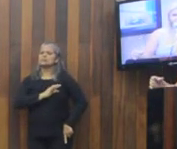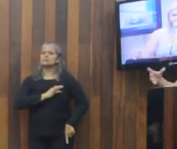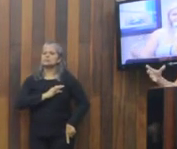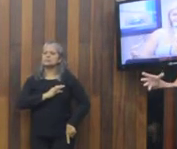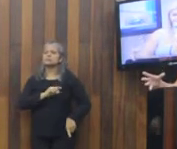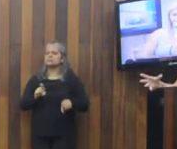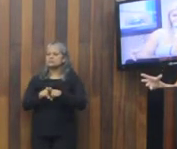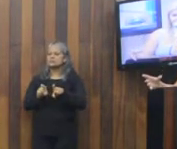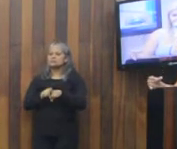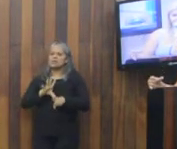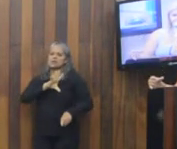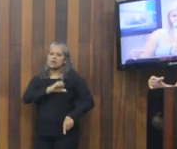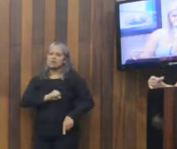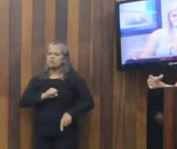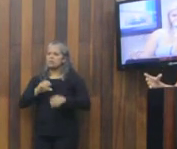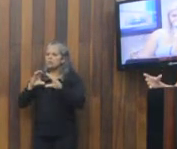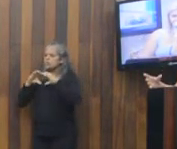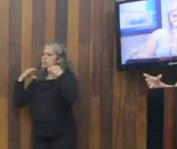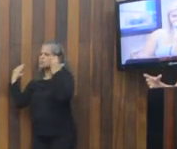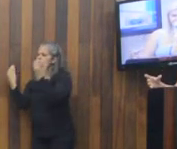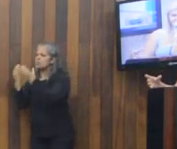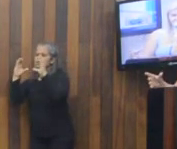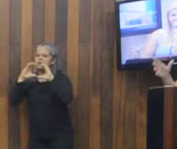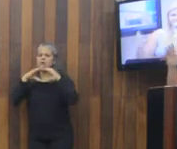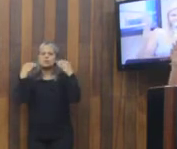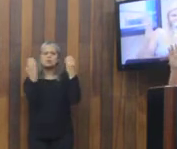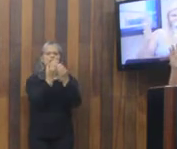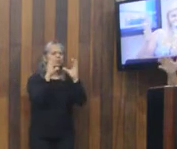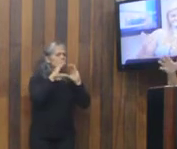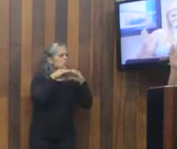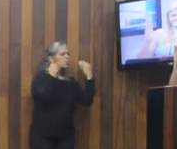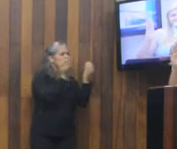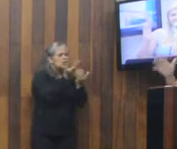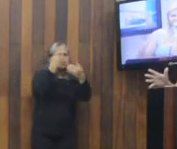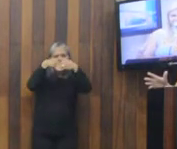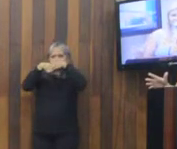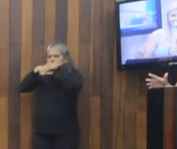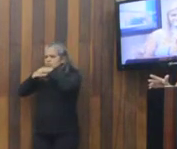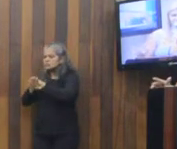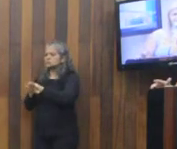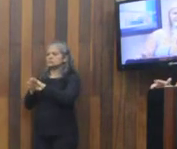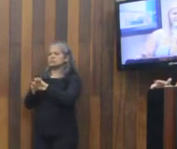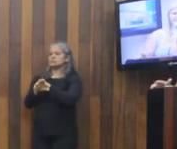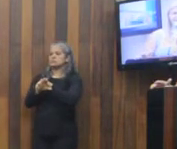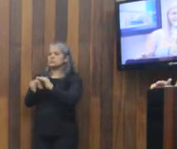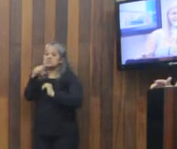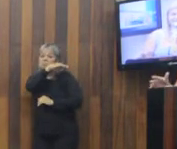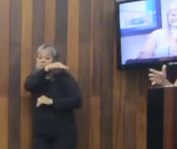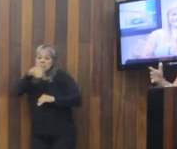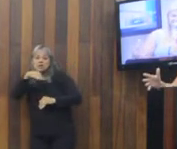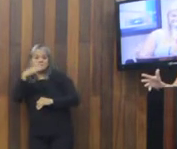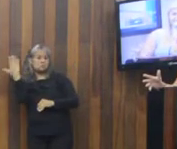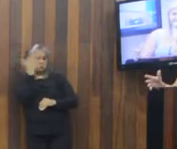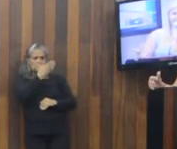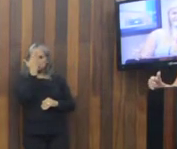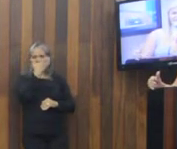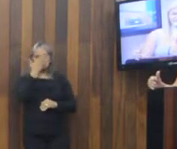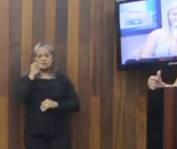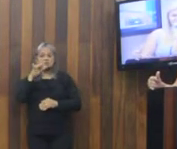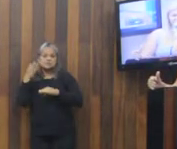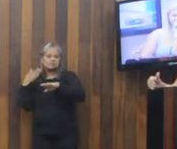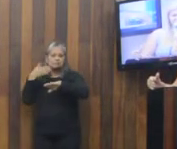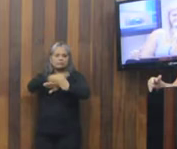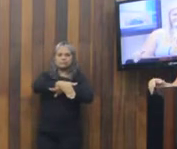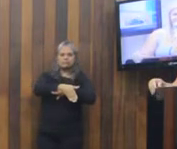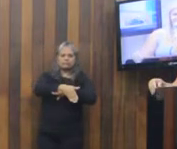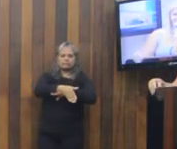amor a várias comunidades que estão escondidas atrás das avenidas que a gente passa e que, se você entrar e